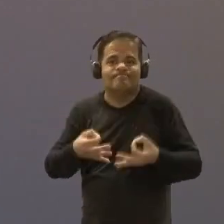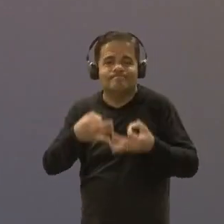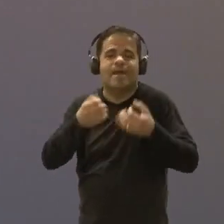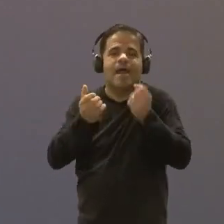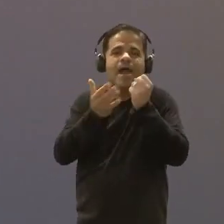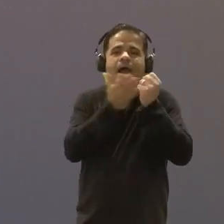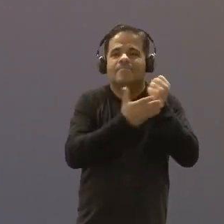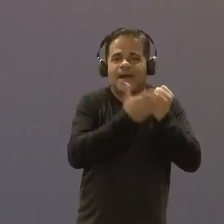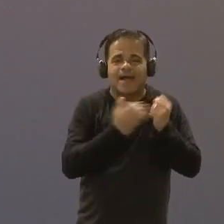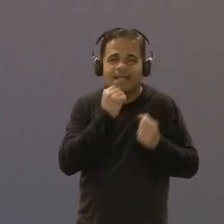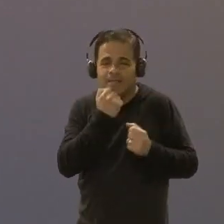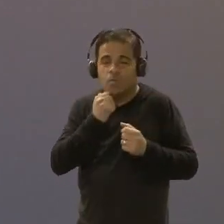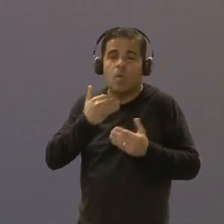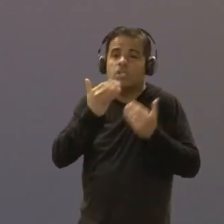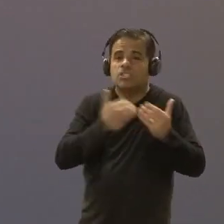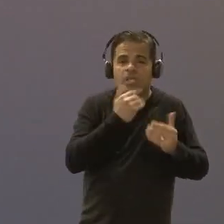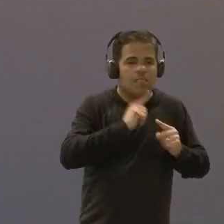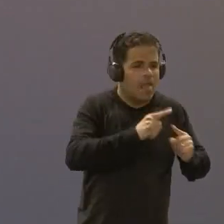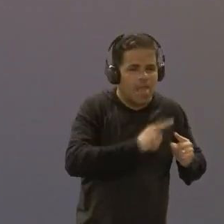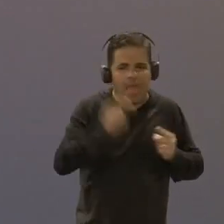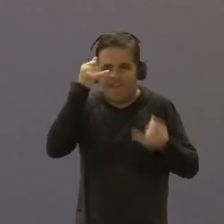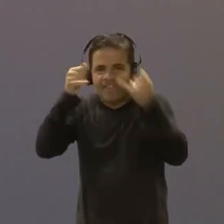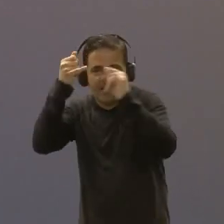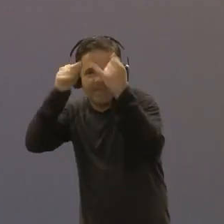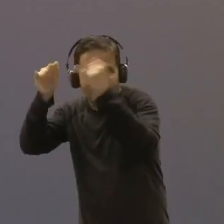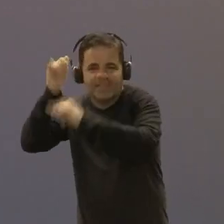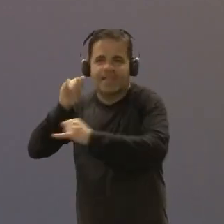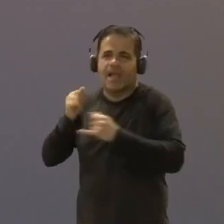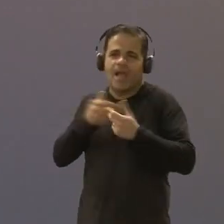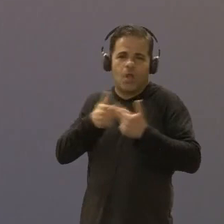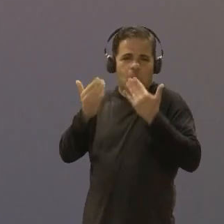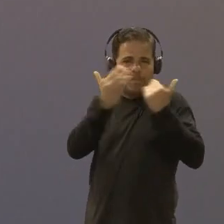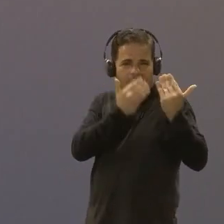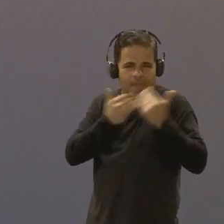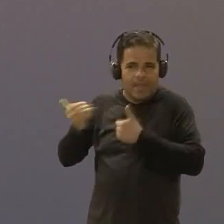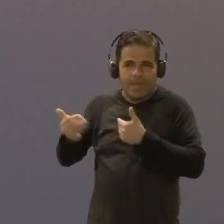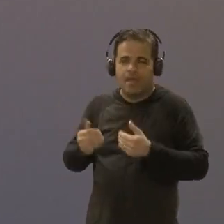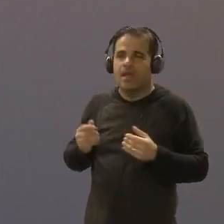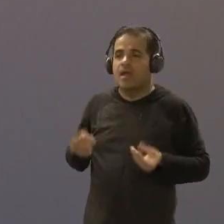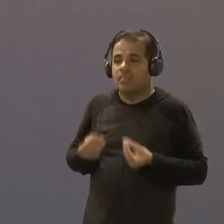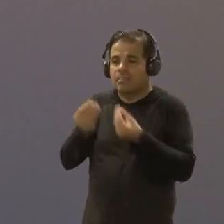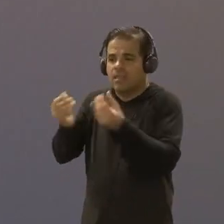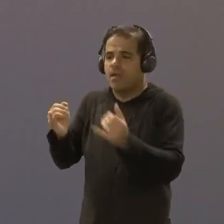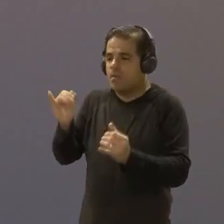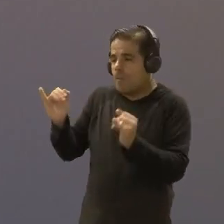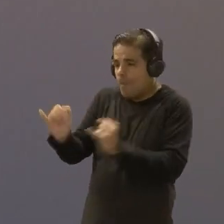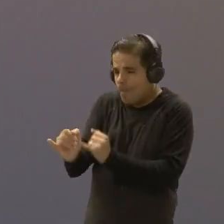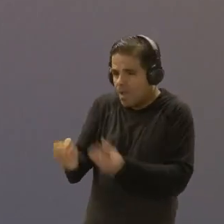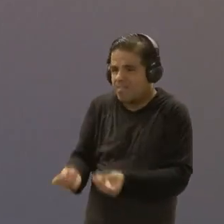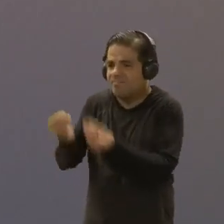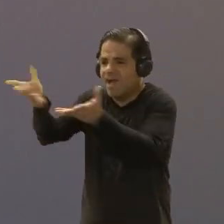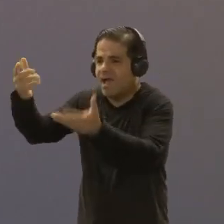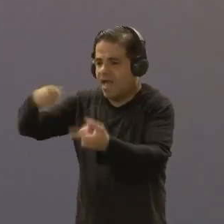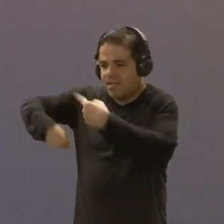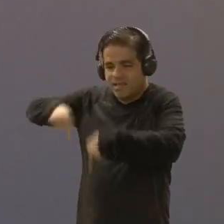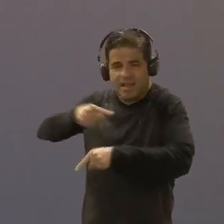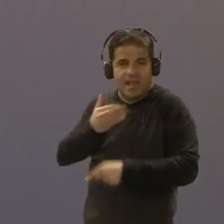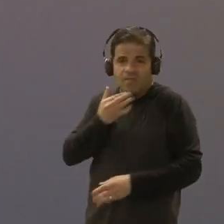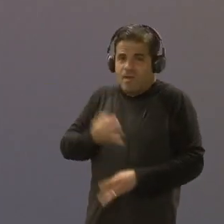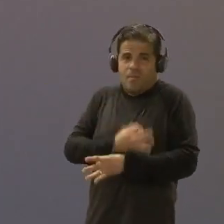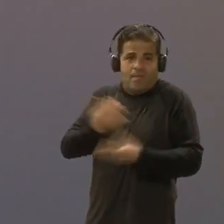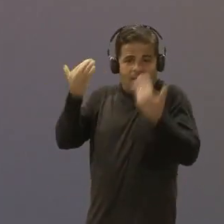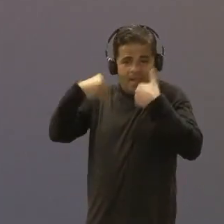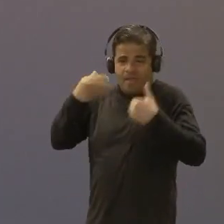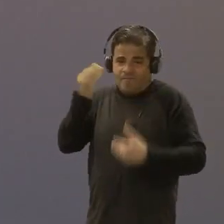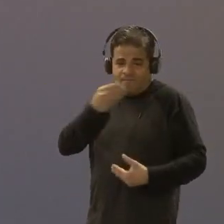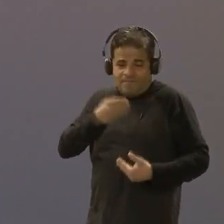adianta fazer toda a restrição do mundo e entregar, como o Dr. João falou, um paciente caquético para diálise, porque ele nem vai aguentar a diálise, né?